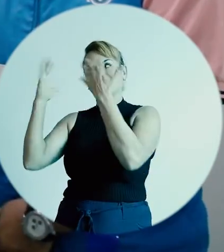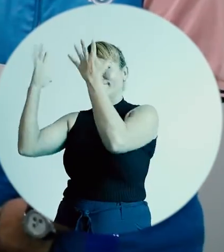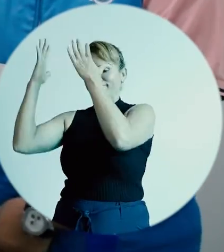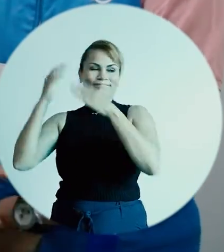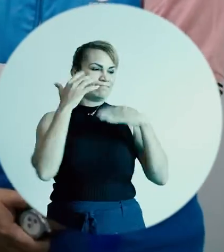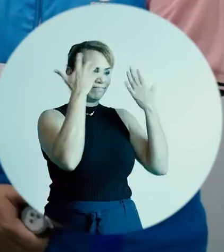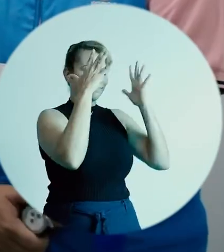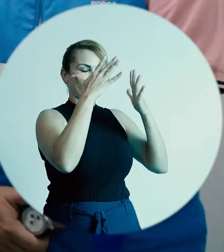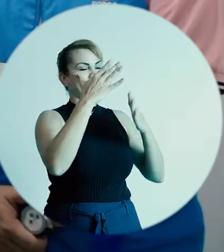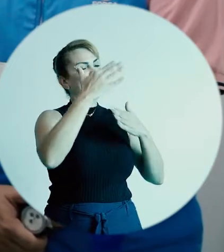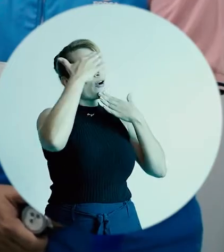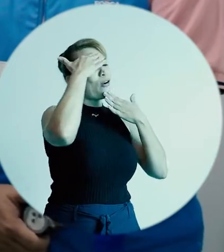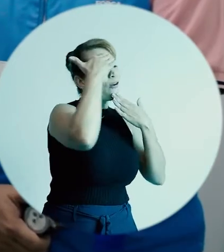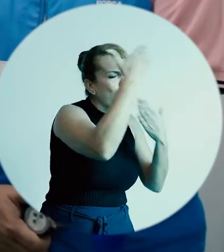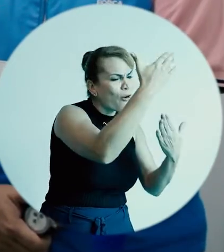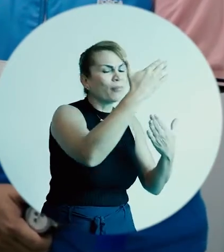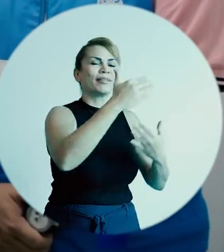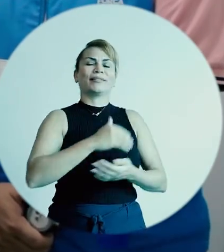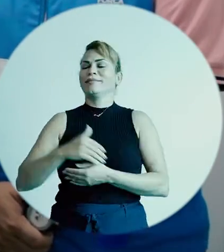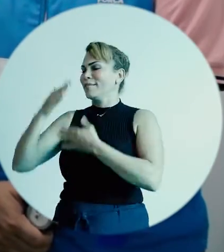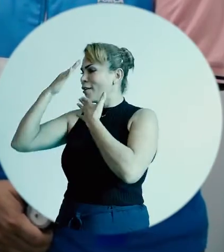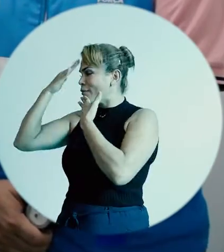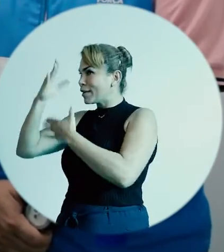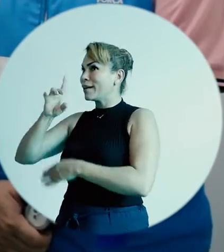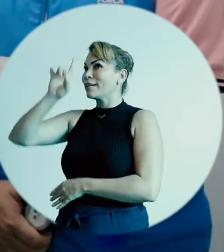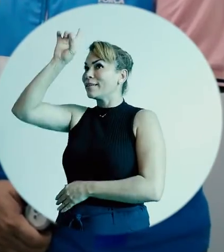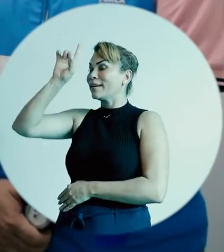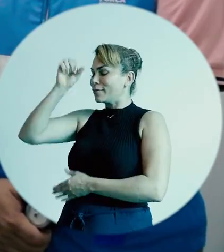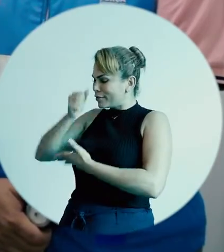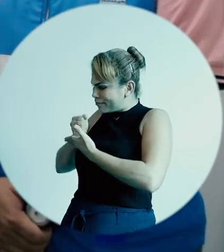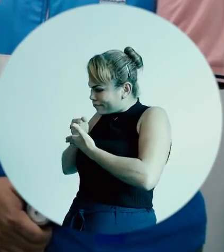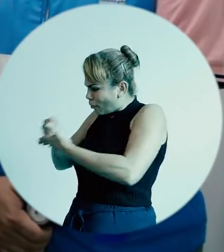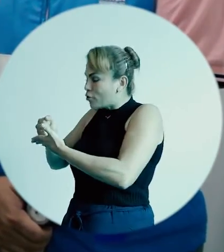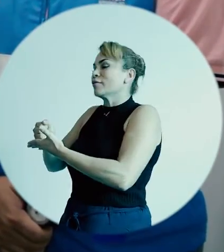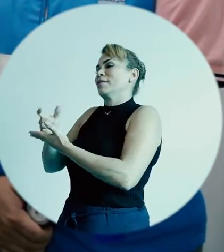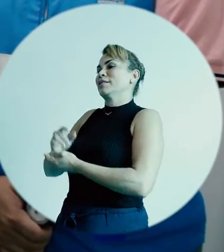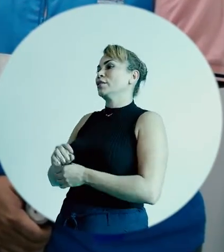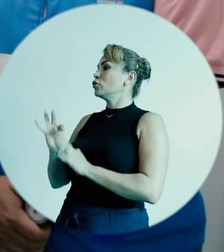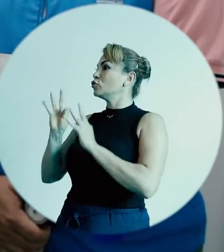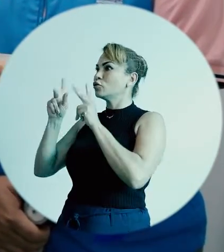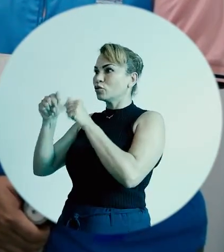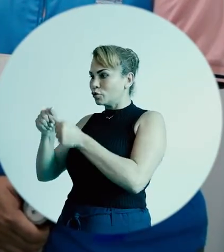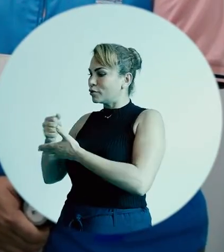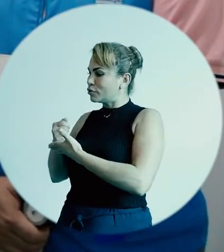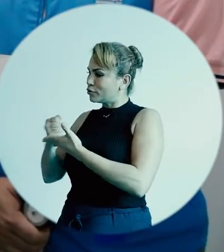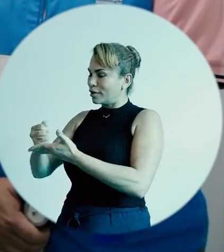Dr. Santiago. Muito obrigado, Dr. Isaac. Que Deus os abençoe nesse atendimento e que Deus pague para